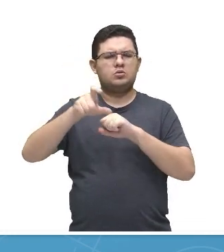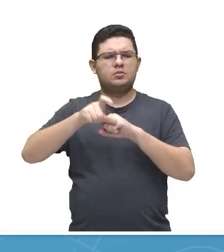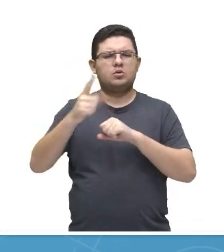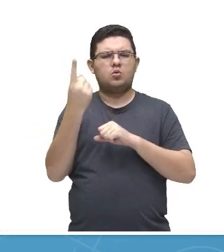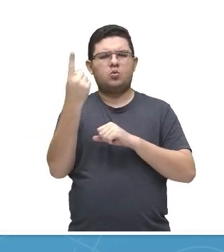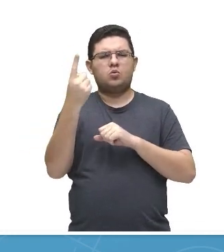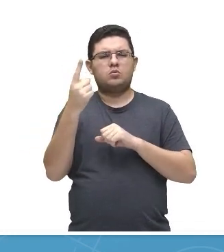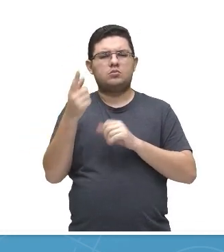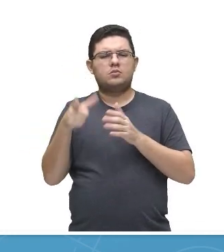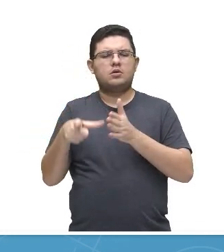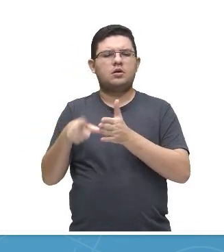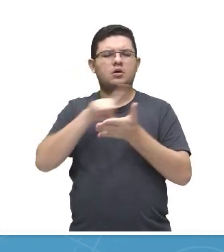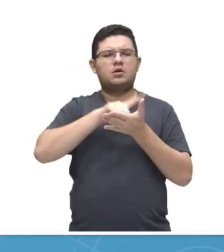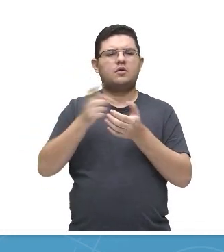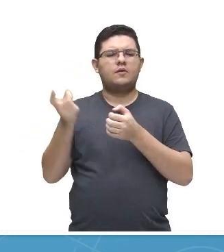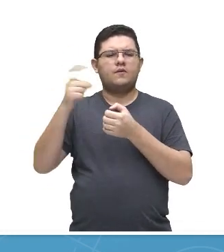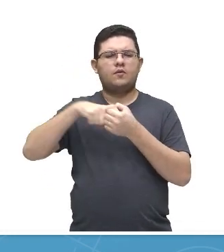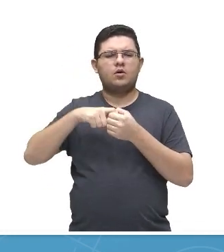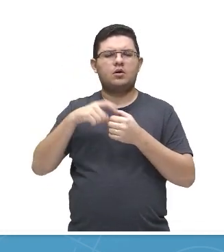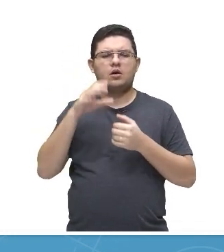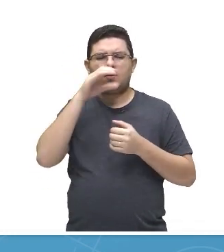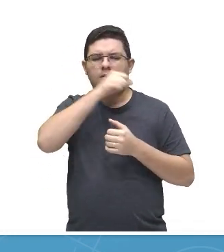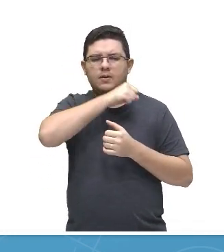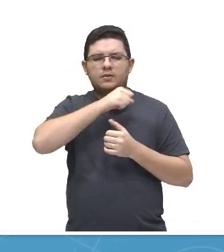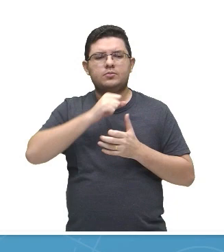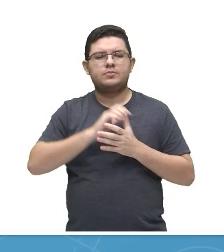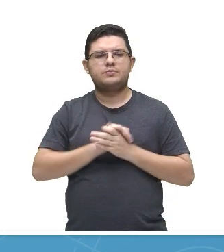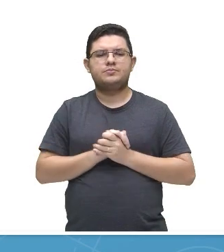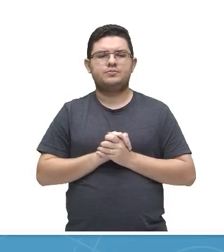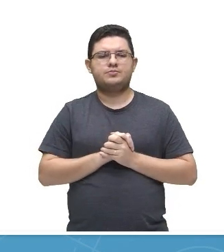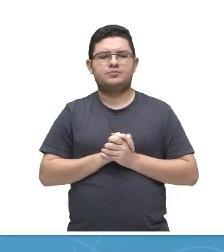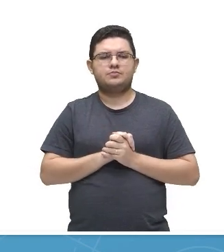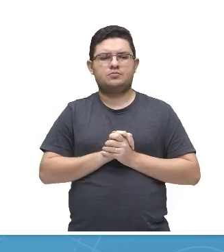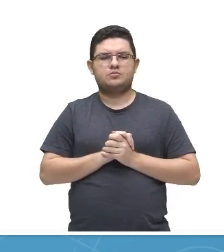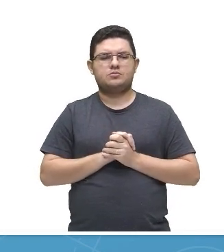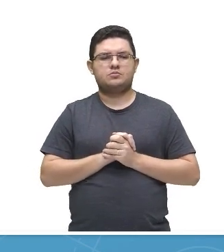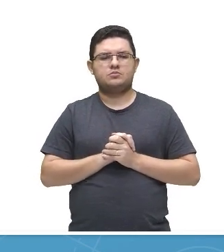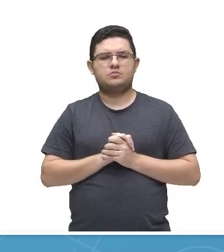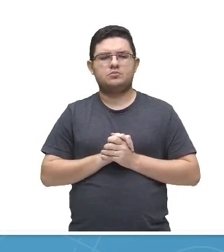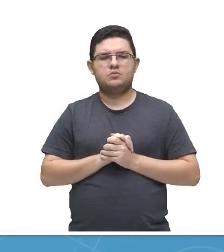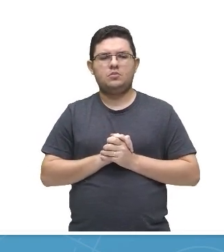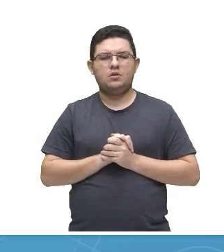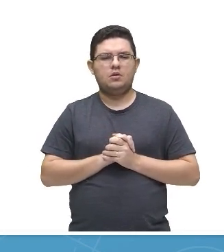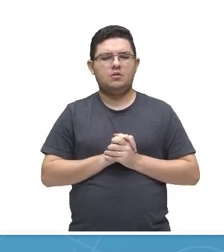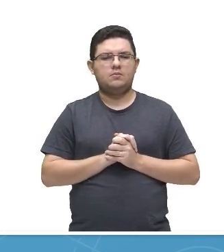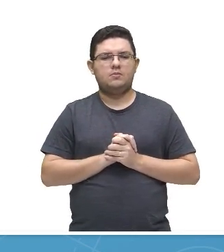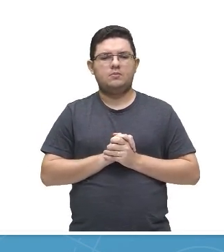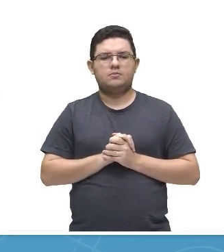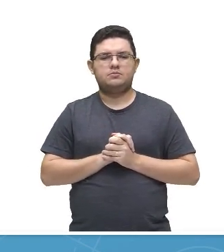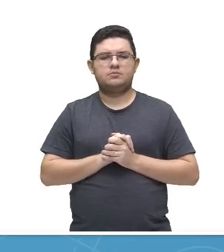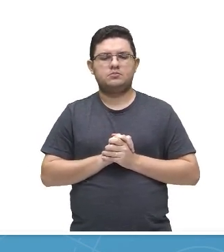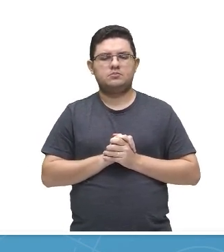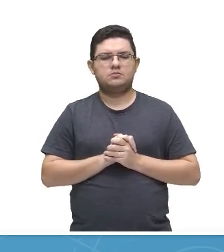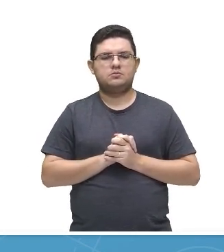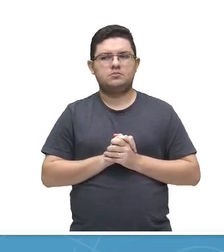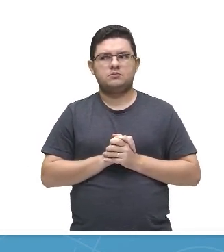lá rapidinho, só para seu conhecimento. Vamos lá. Deixa eu ver se eu acho aqui.